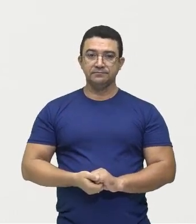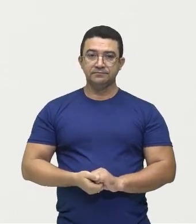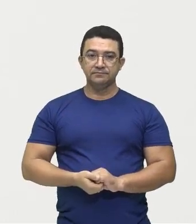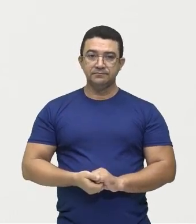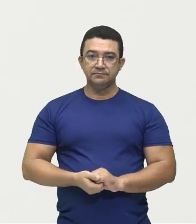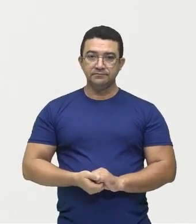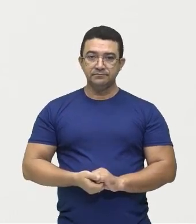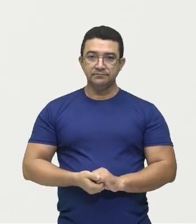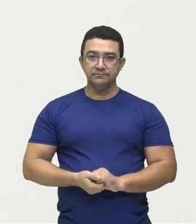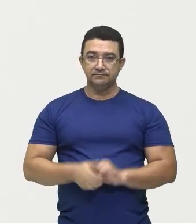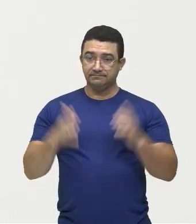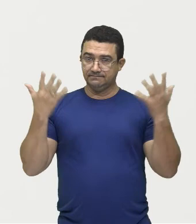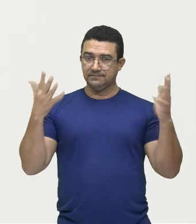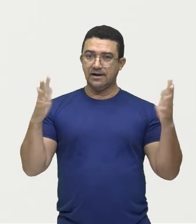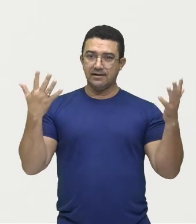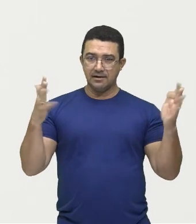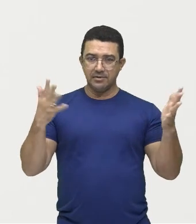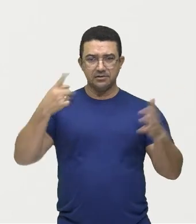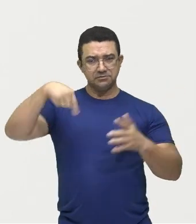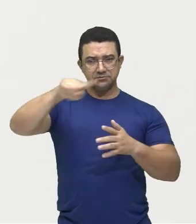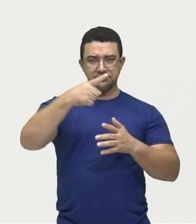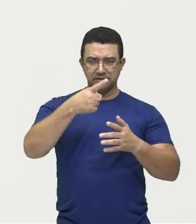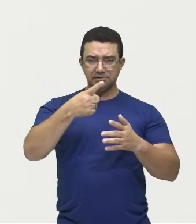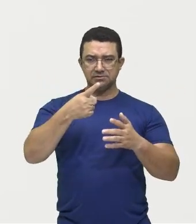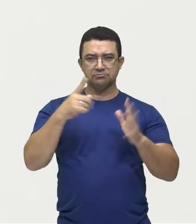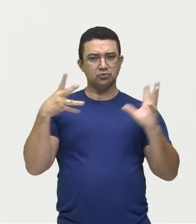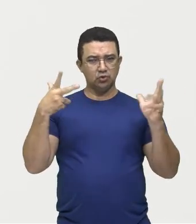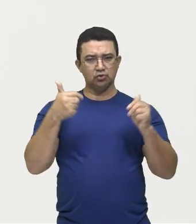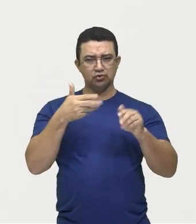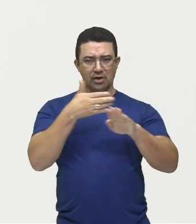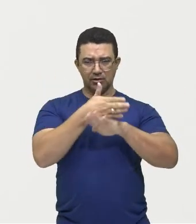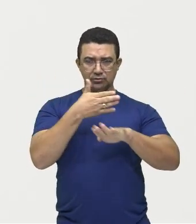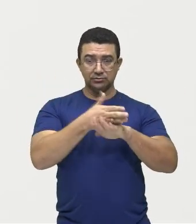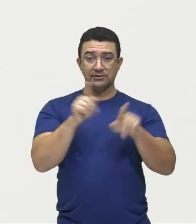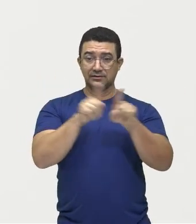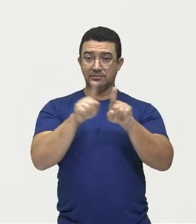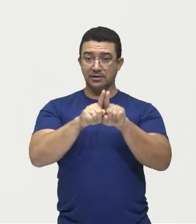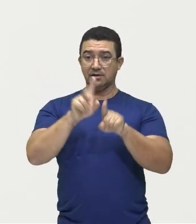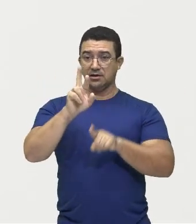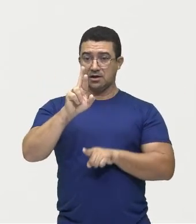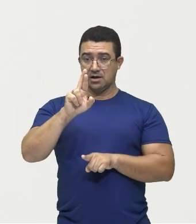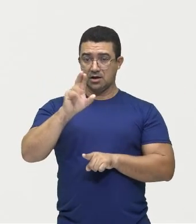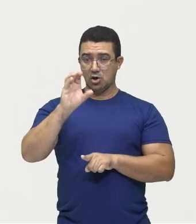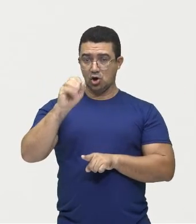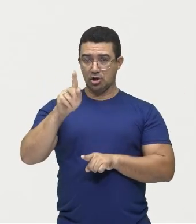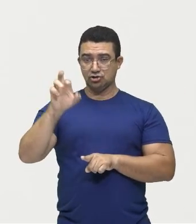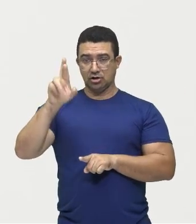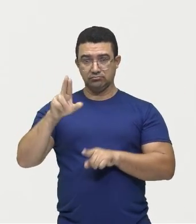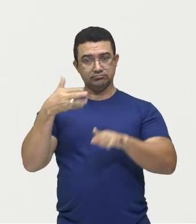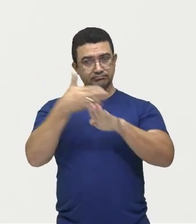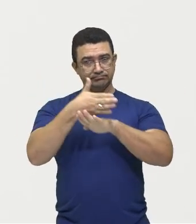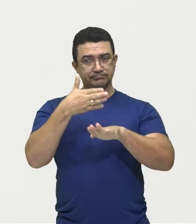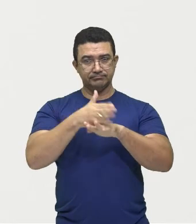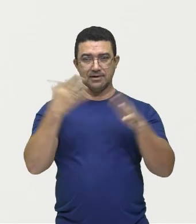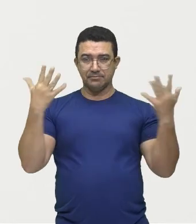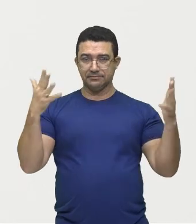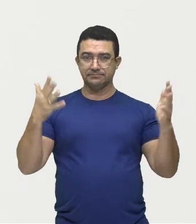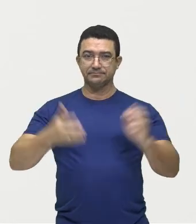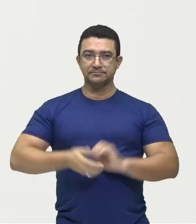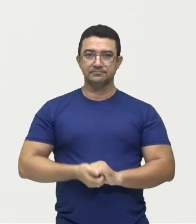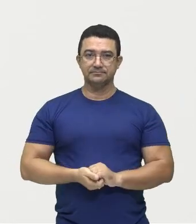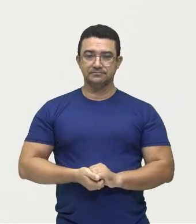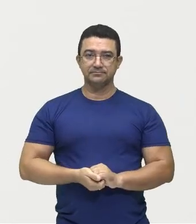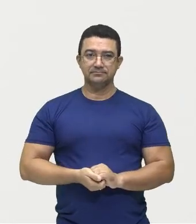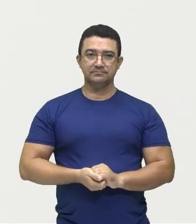no nosso chat. Parabéns aí a participação do Roger, tá? Muito bem. Vamos agora para a nossa questão de número